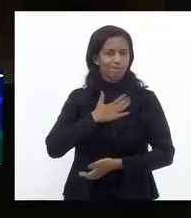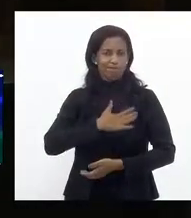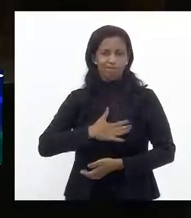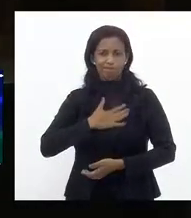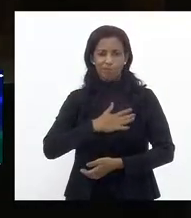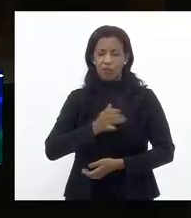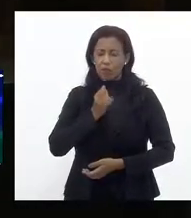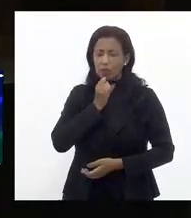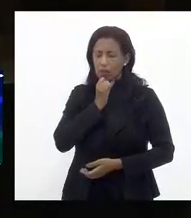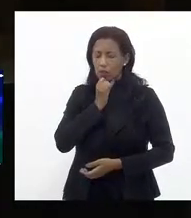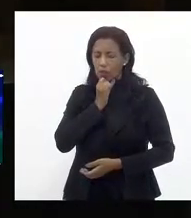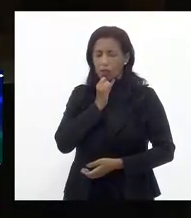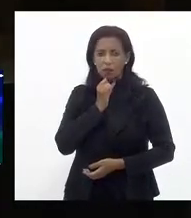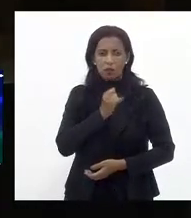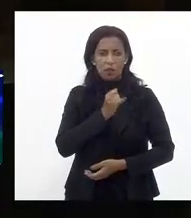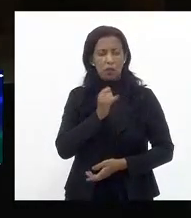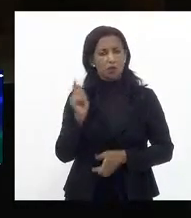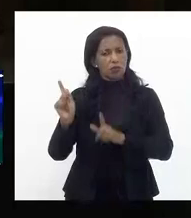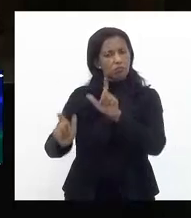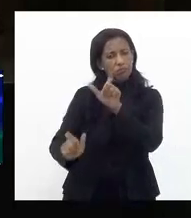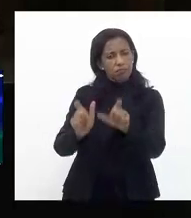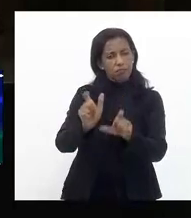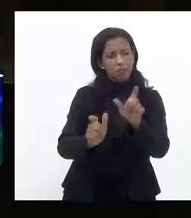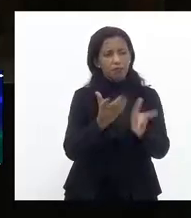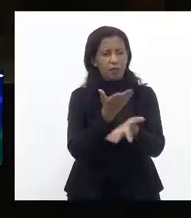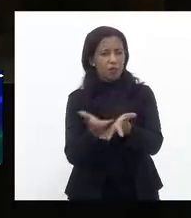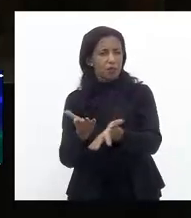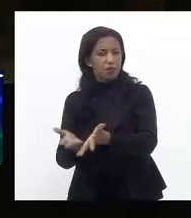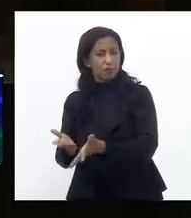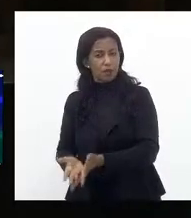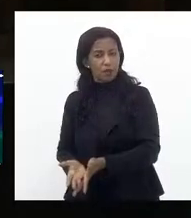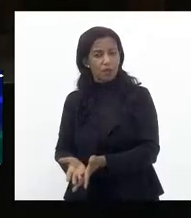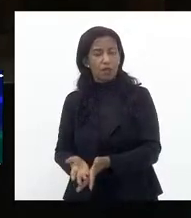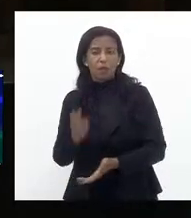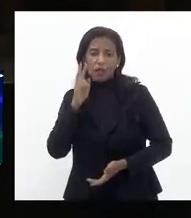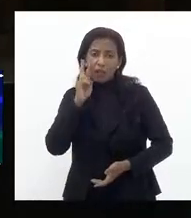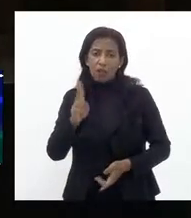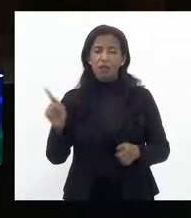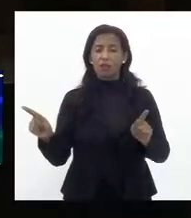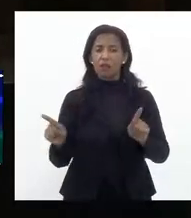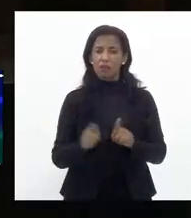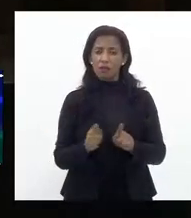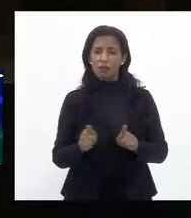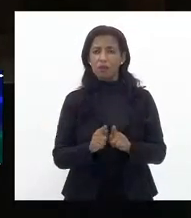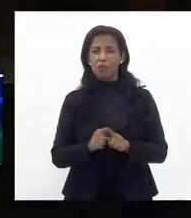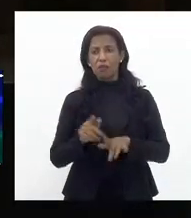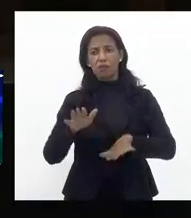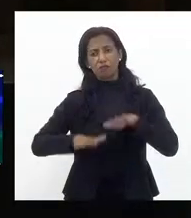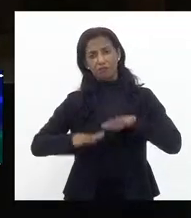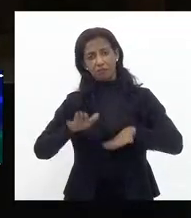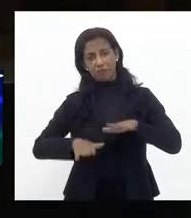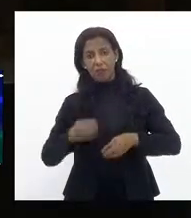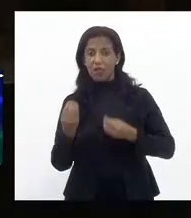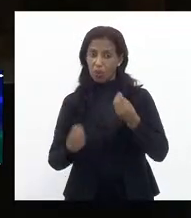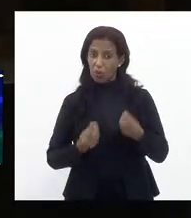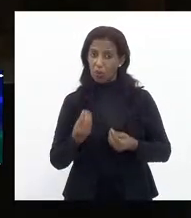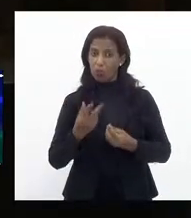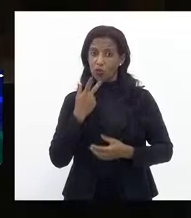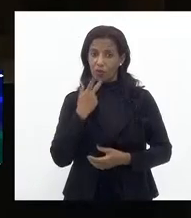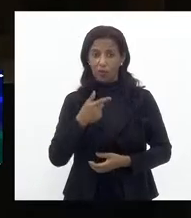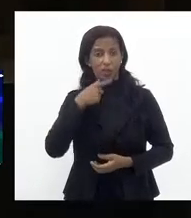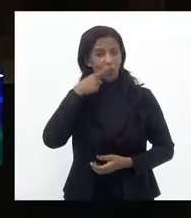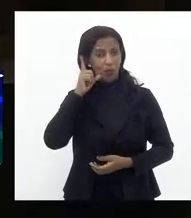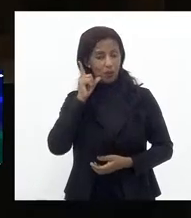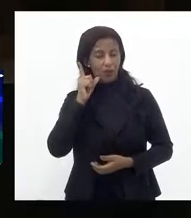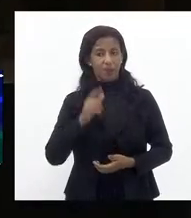as tristezas, possíveis perdas. Mas eu vejo também várias vezes, e como eu relatei no dia